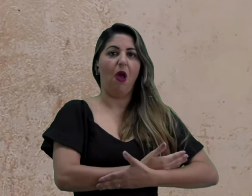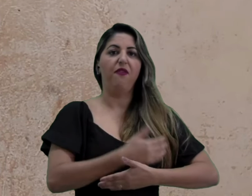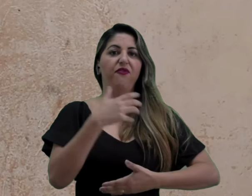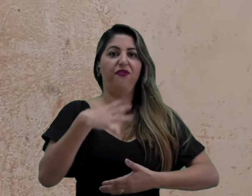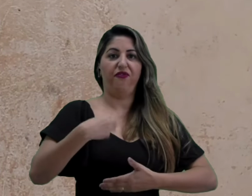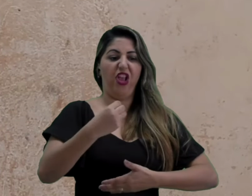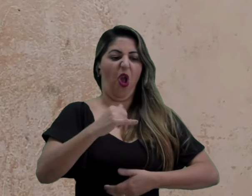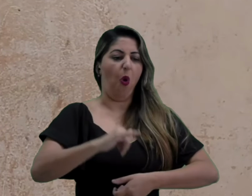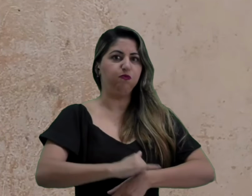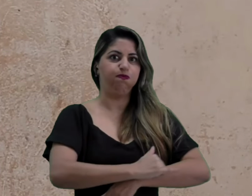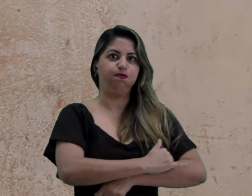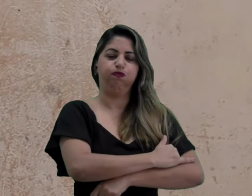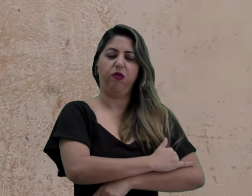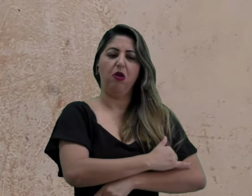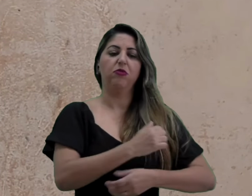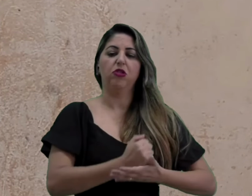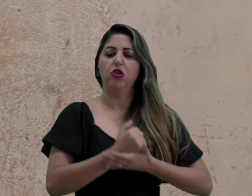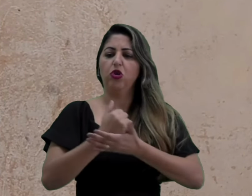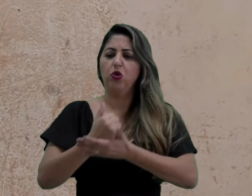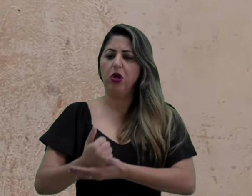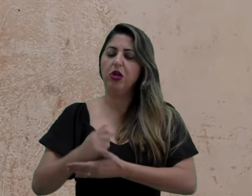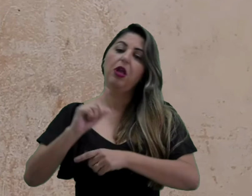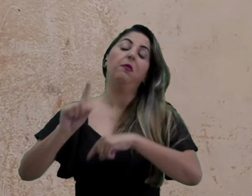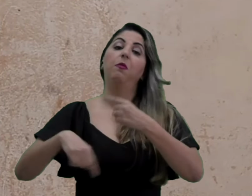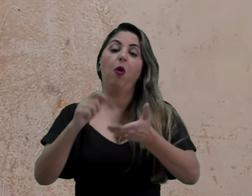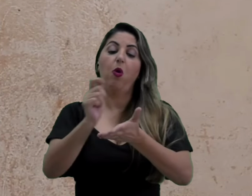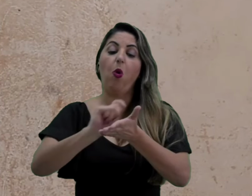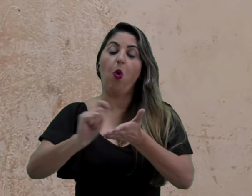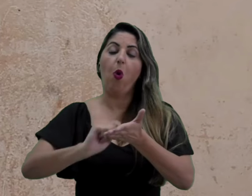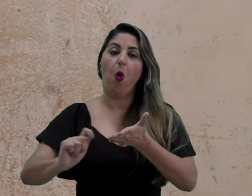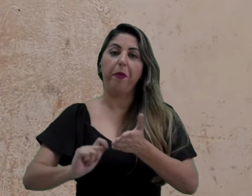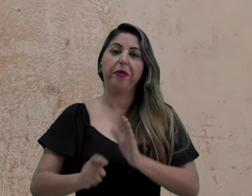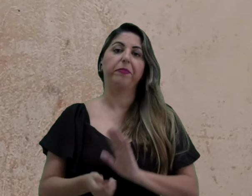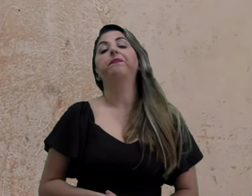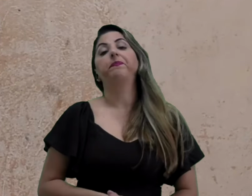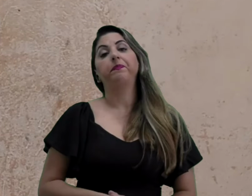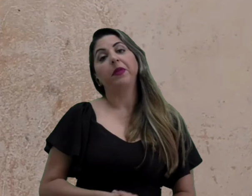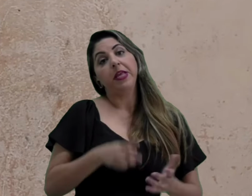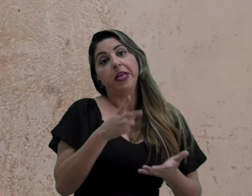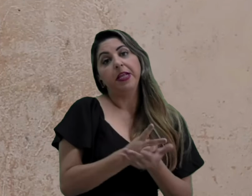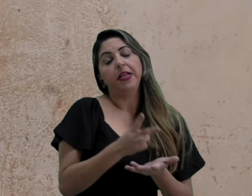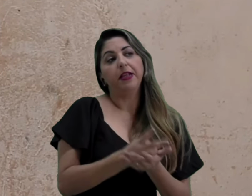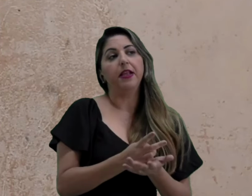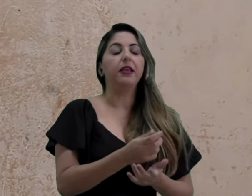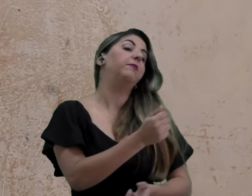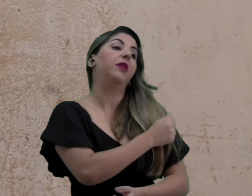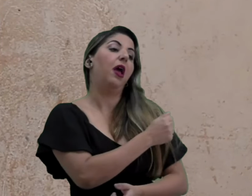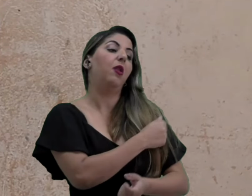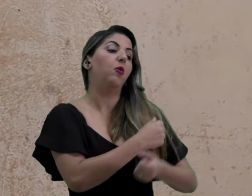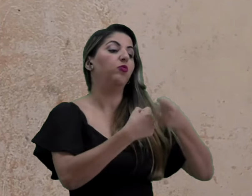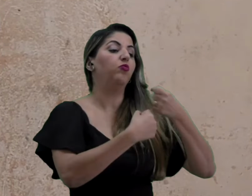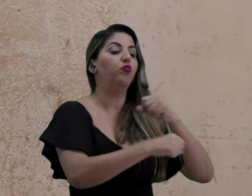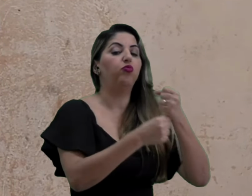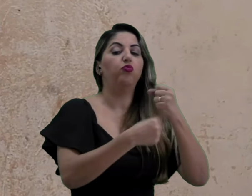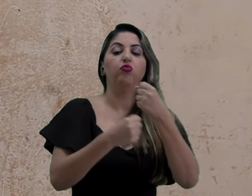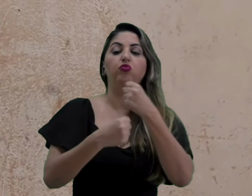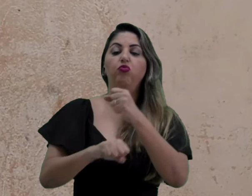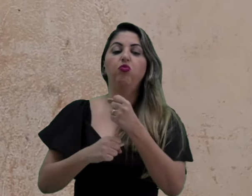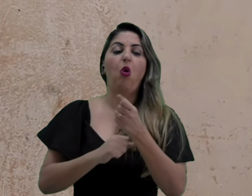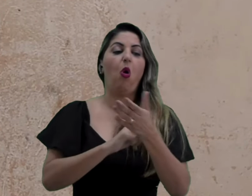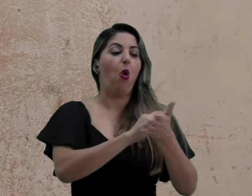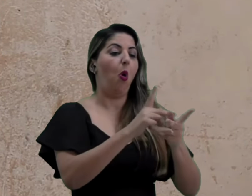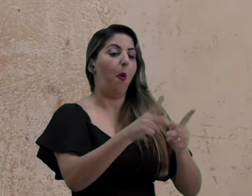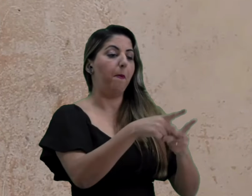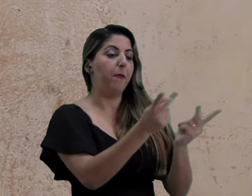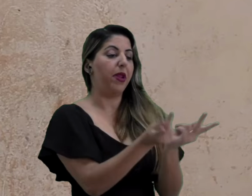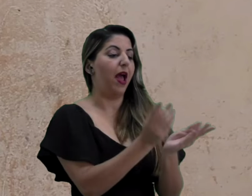um peba. Segure aqui, depois você faz sua cópia, viu? Sempre havia uma aluna varrendo a casa, enxugando os